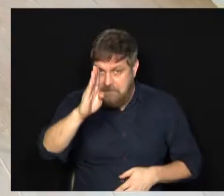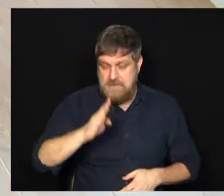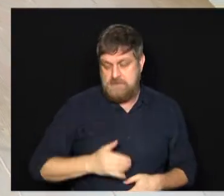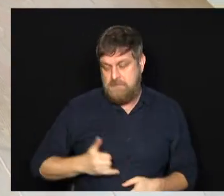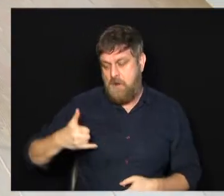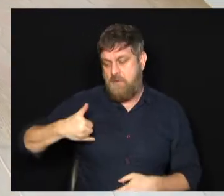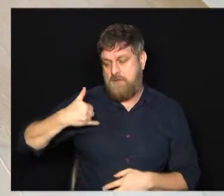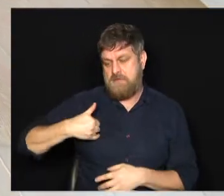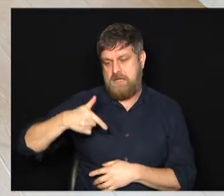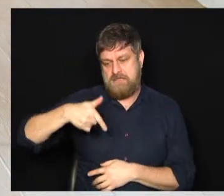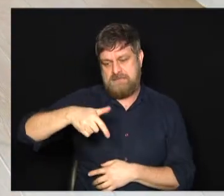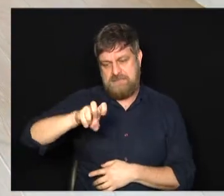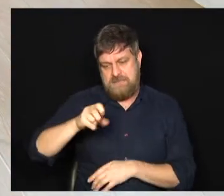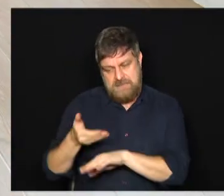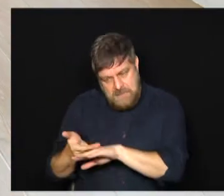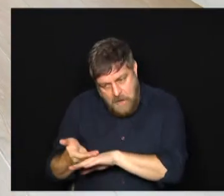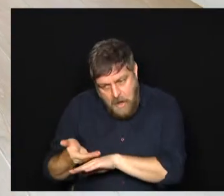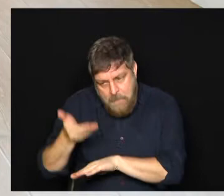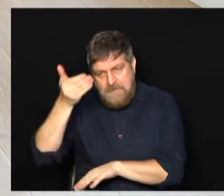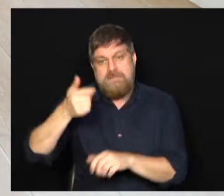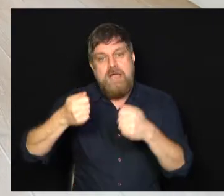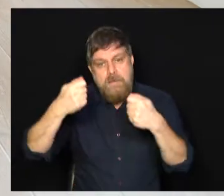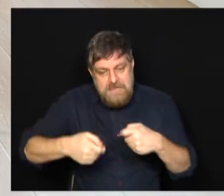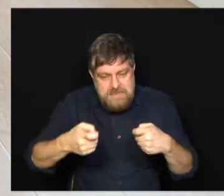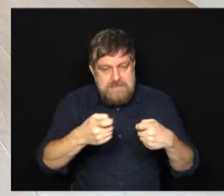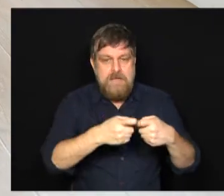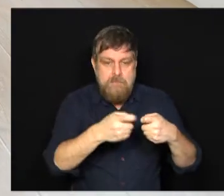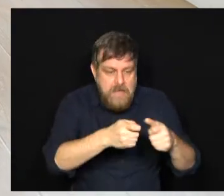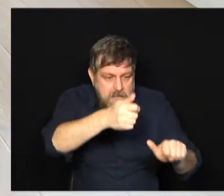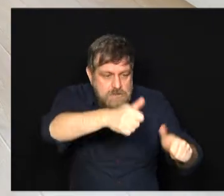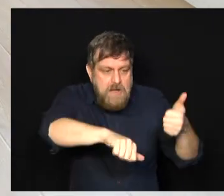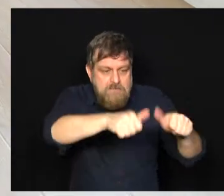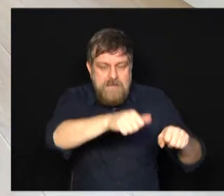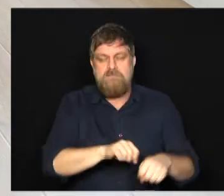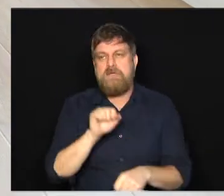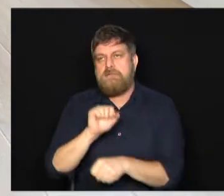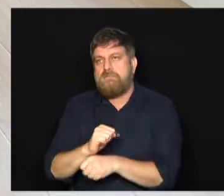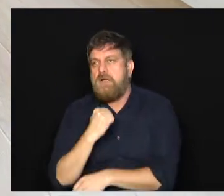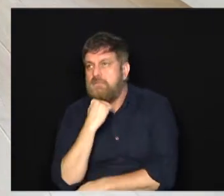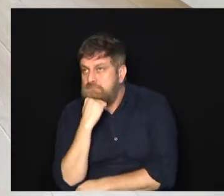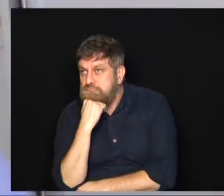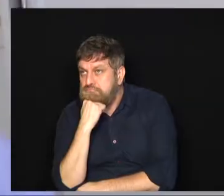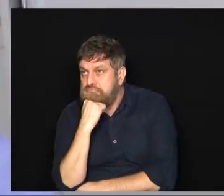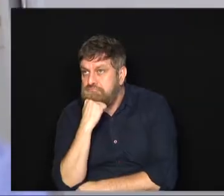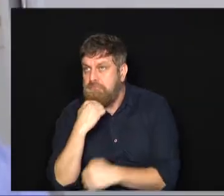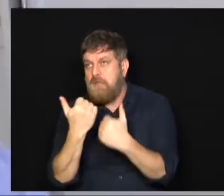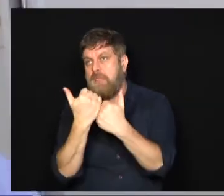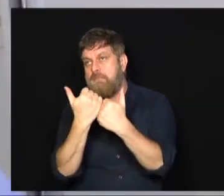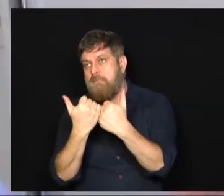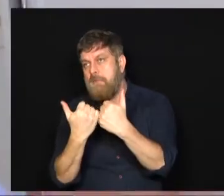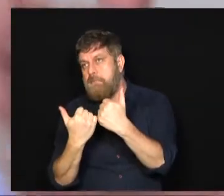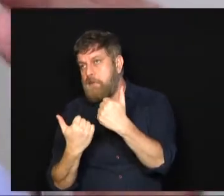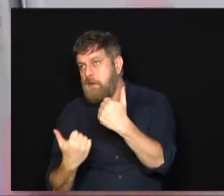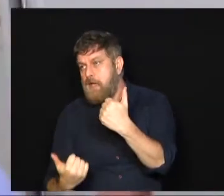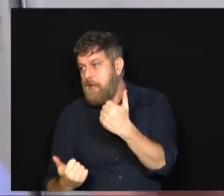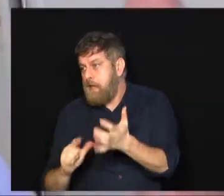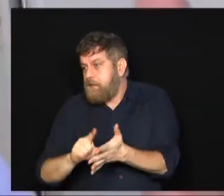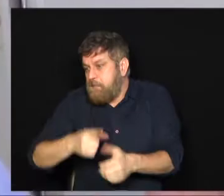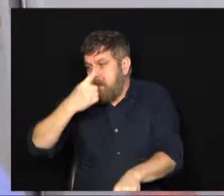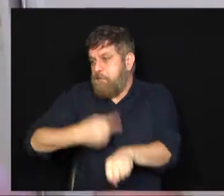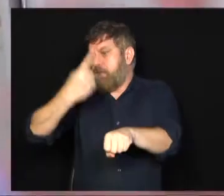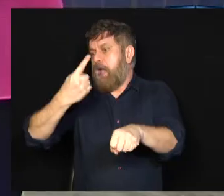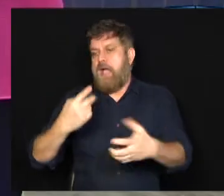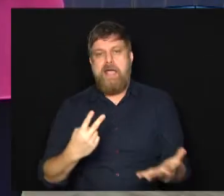dos 65 anos. Então, não espera a coisa piorar demais, né? Que Ao aí